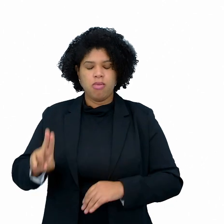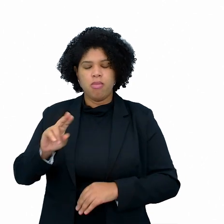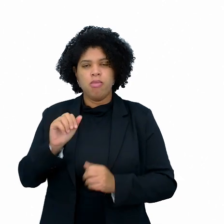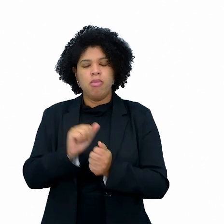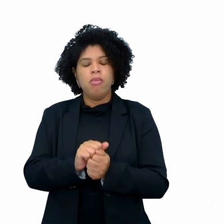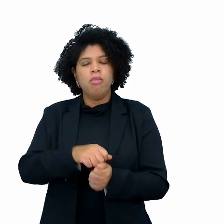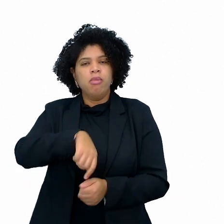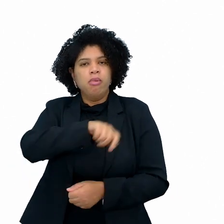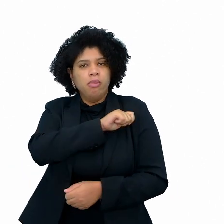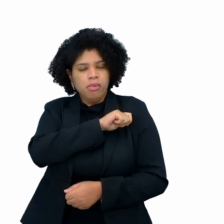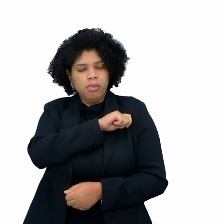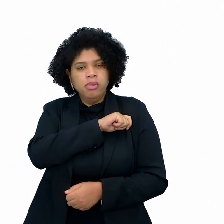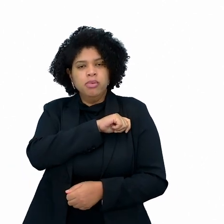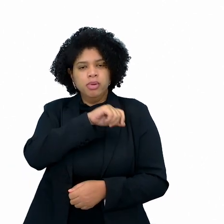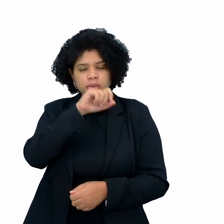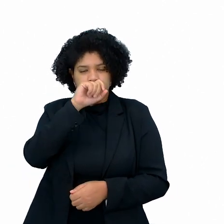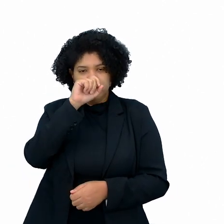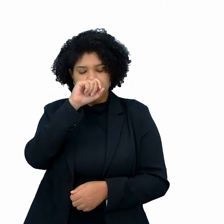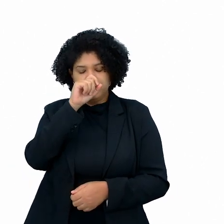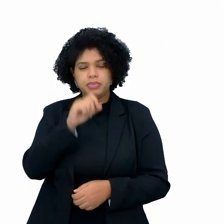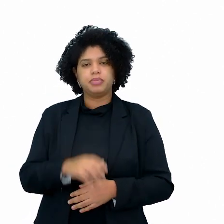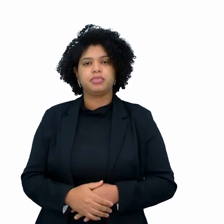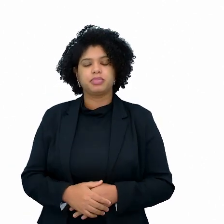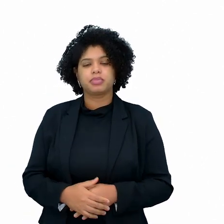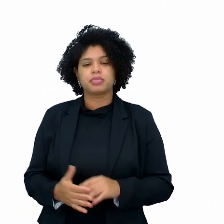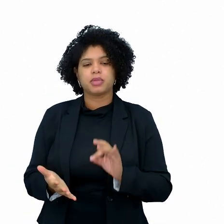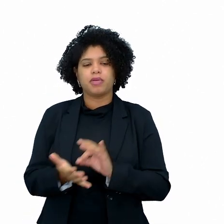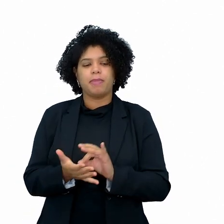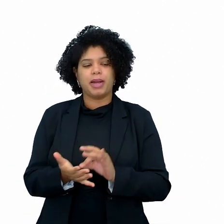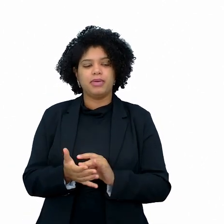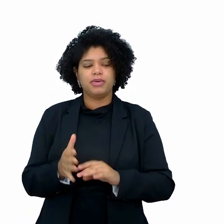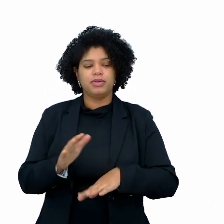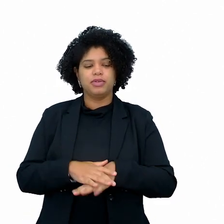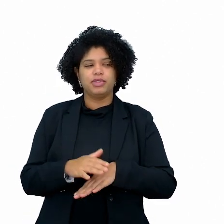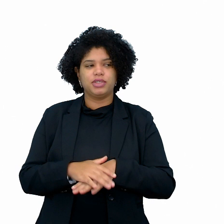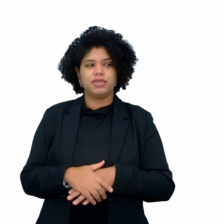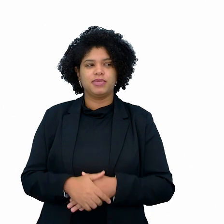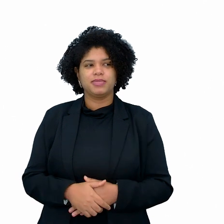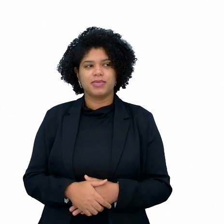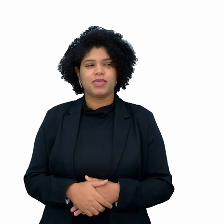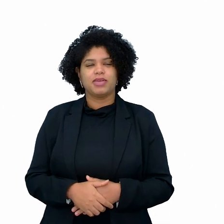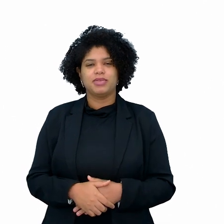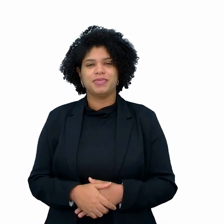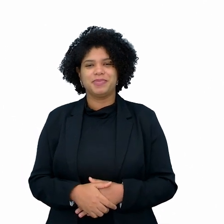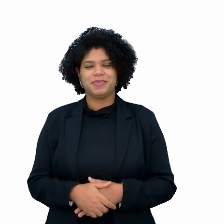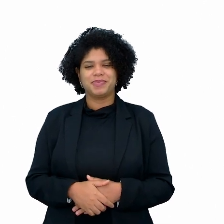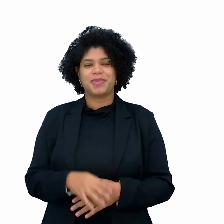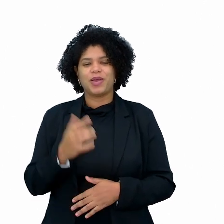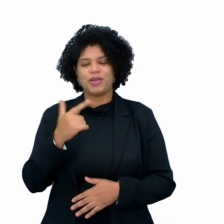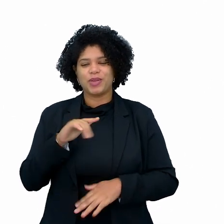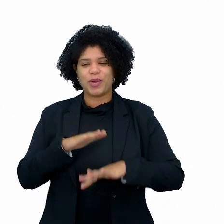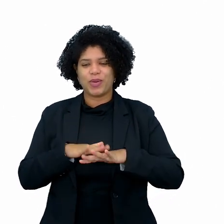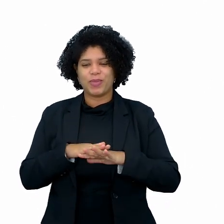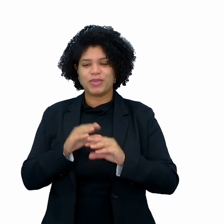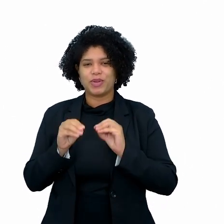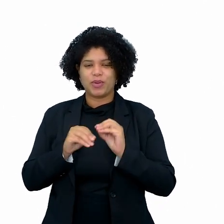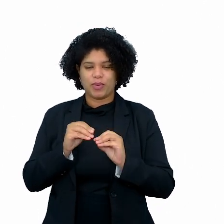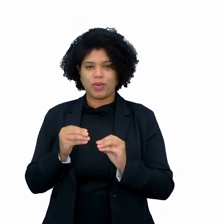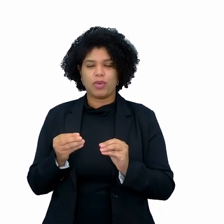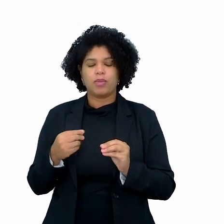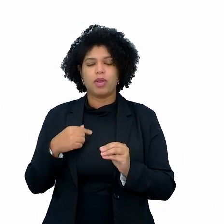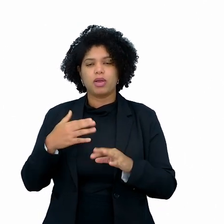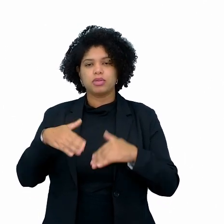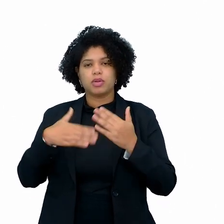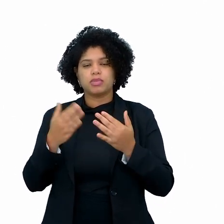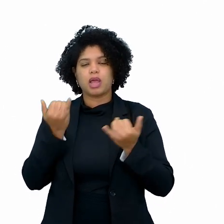alunos, e, e realmente, assim, né, essa coisa de amenizar aquele ruído